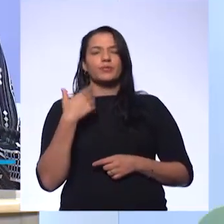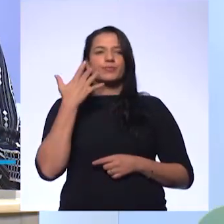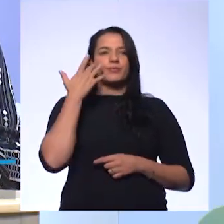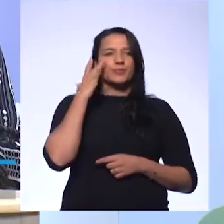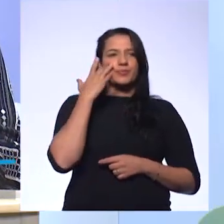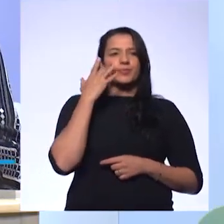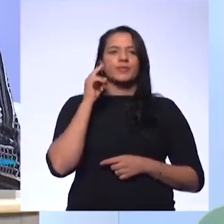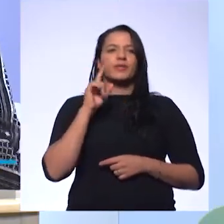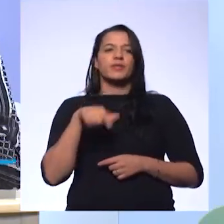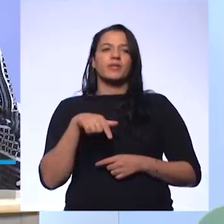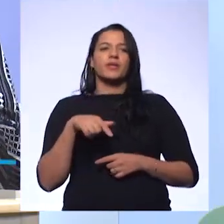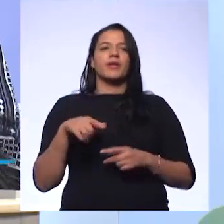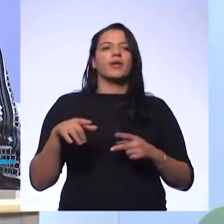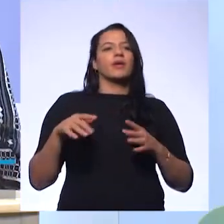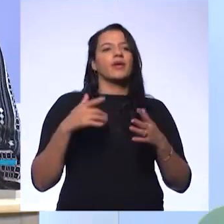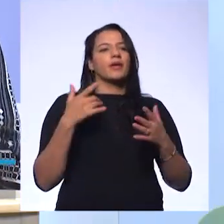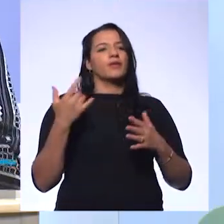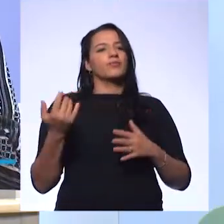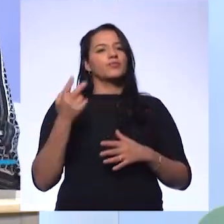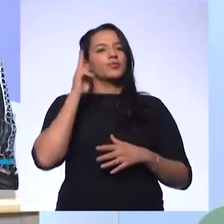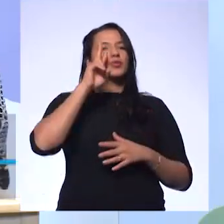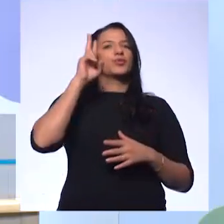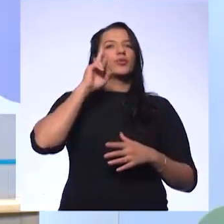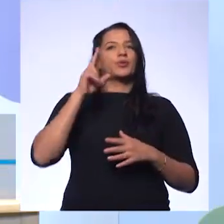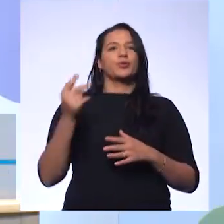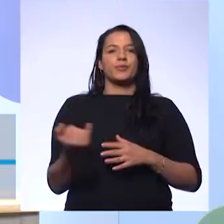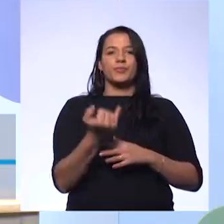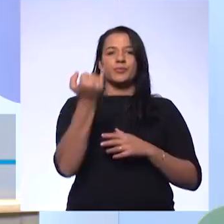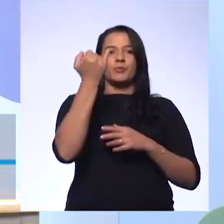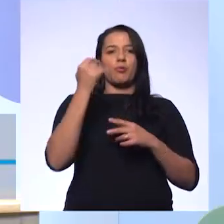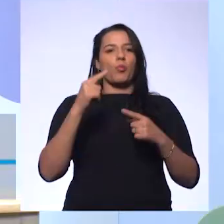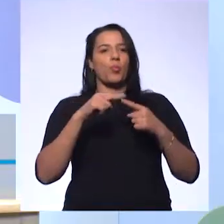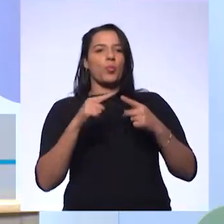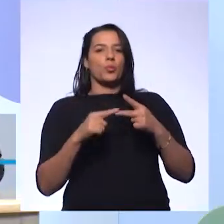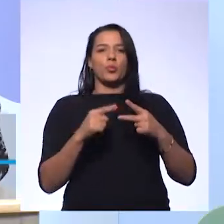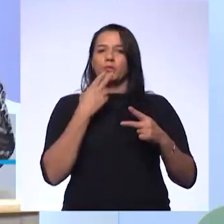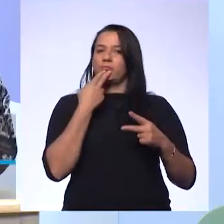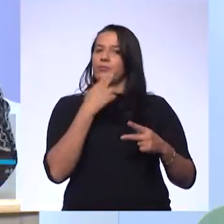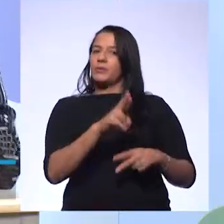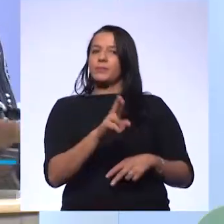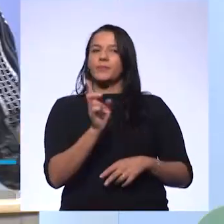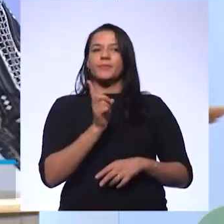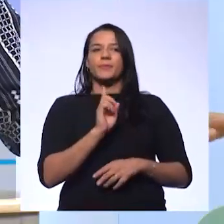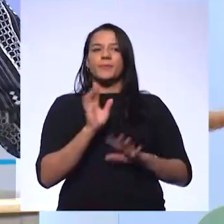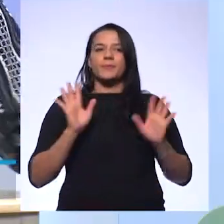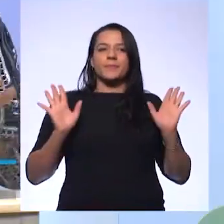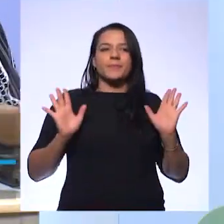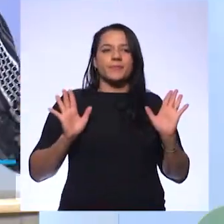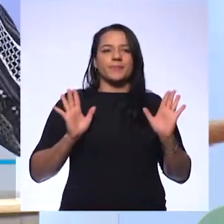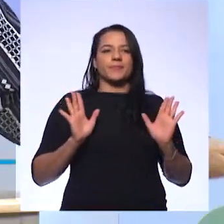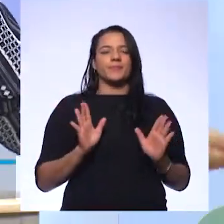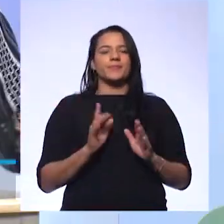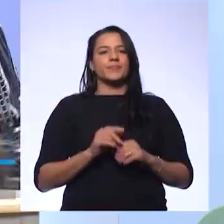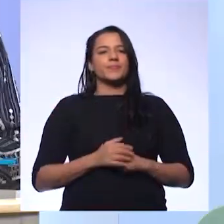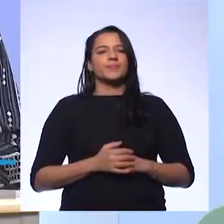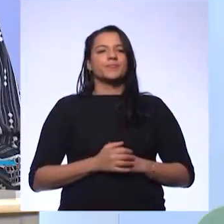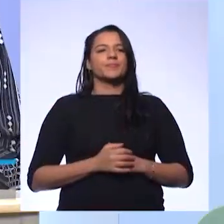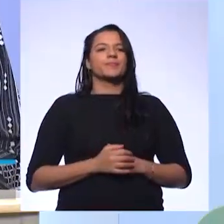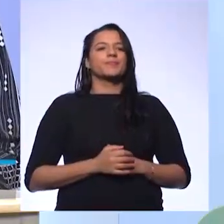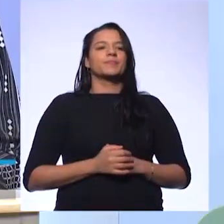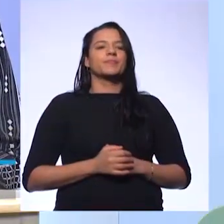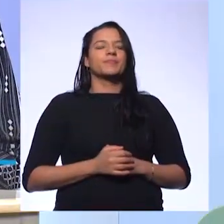um ato histórico de extrema importância. E não quis se posicionar. Então, ele saiu aí a